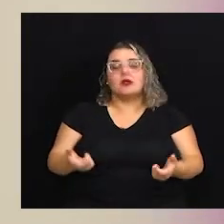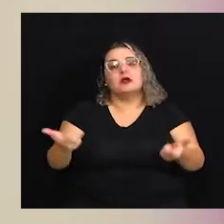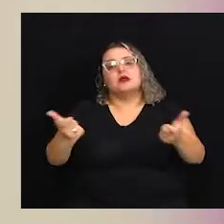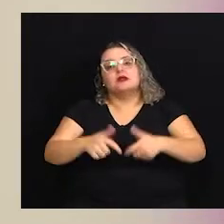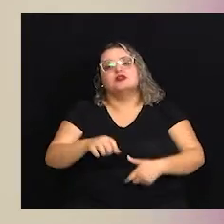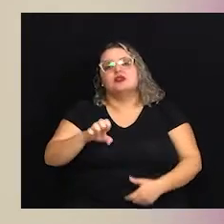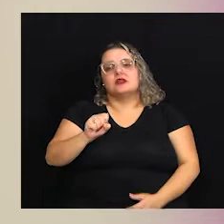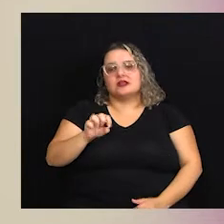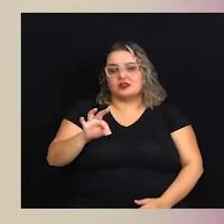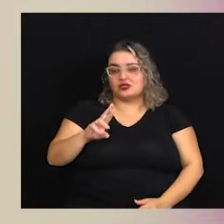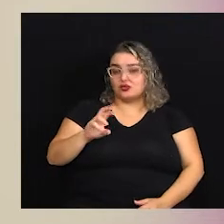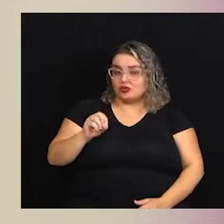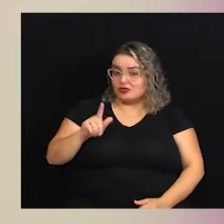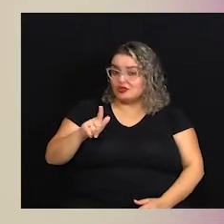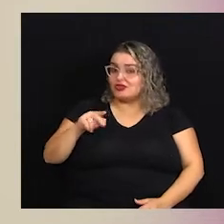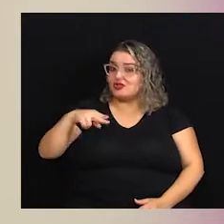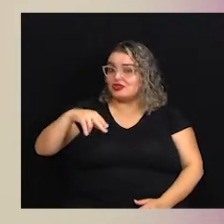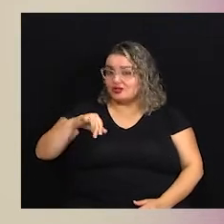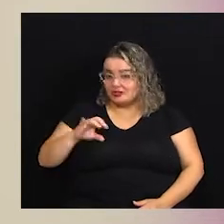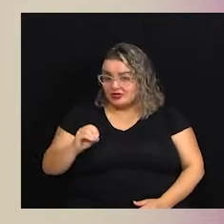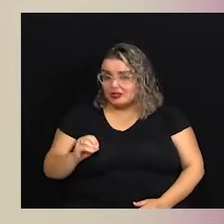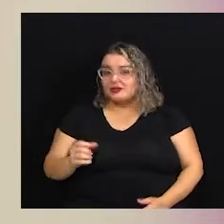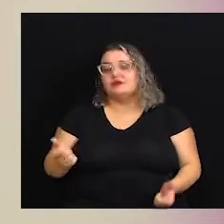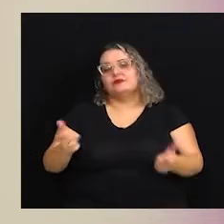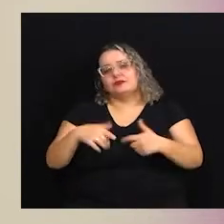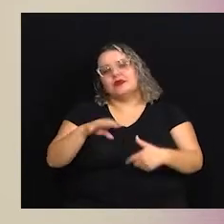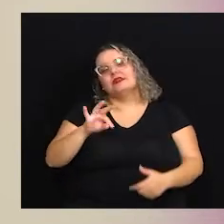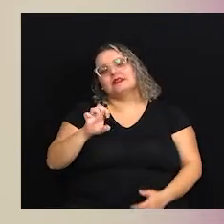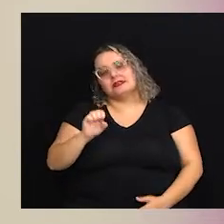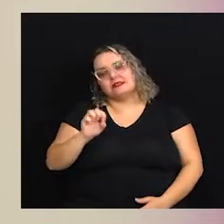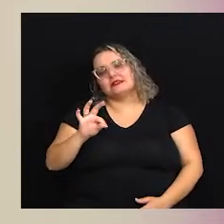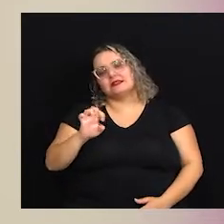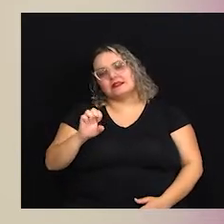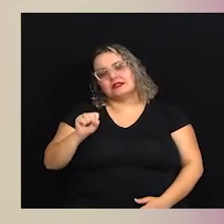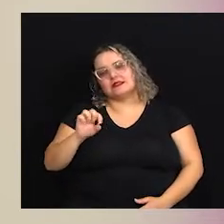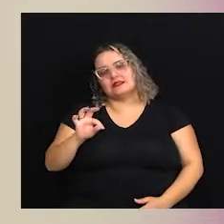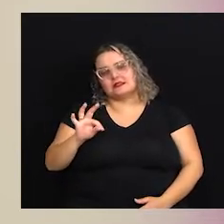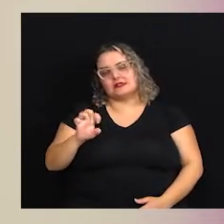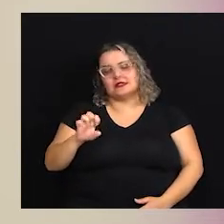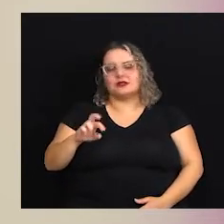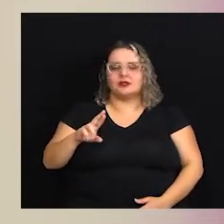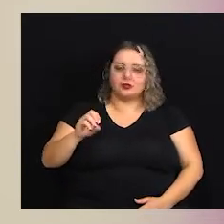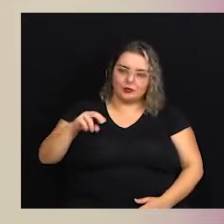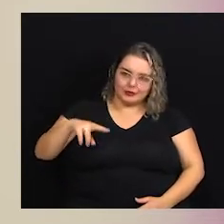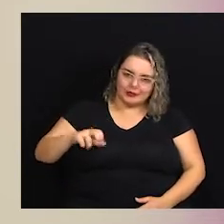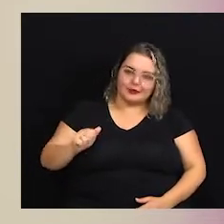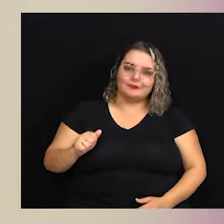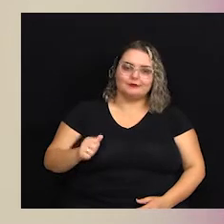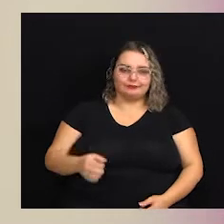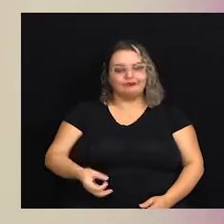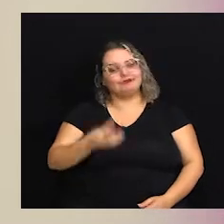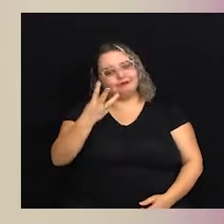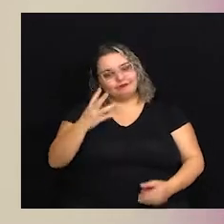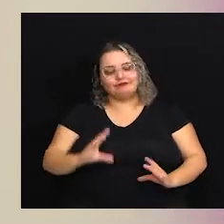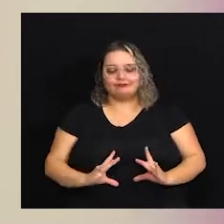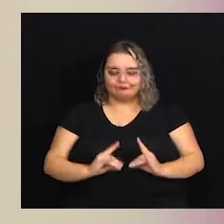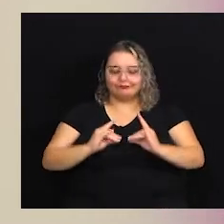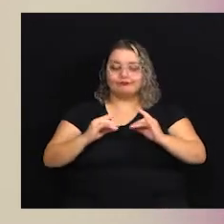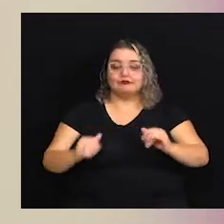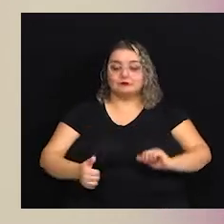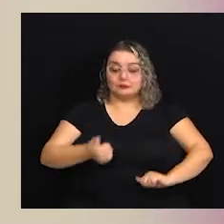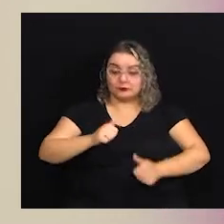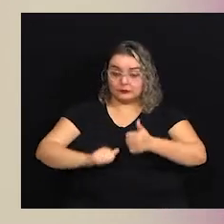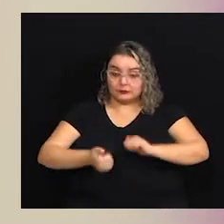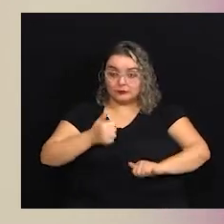estrogênio, e na sequência lógica, o terceiro que cai é a testosterona, ou seja, 3 hormônios que são ativadores biológicos e